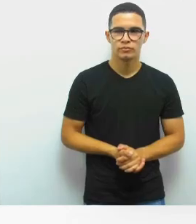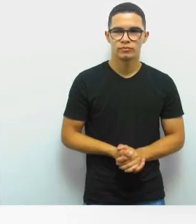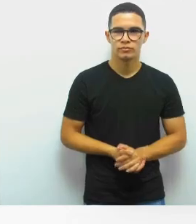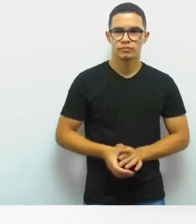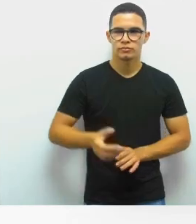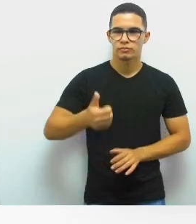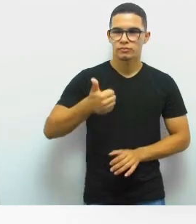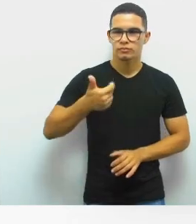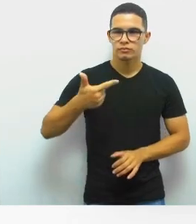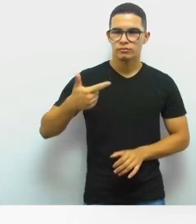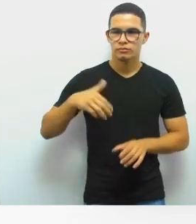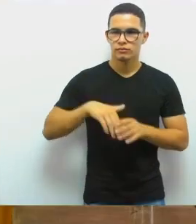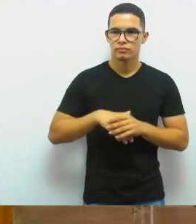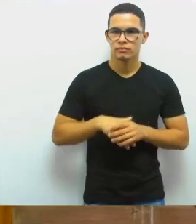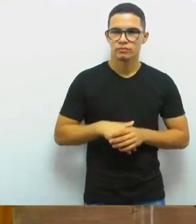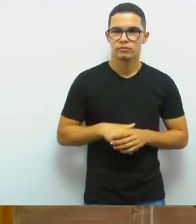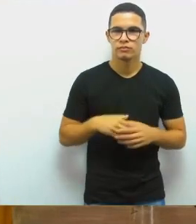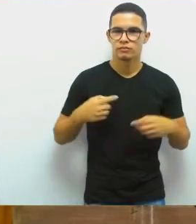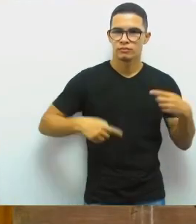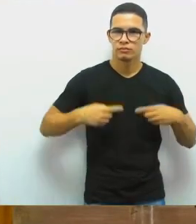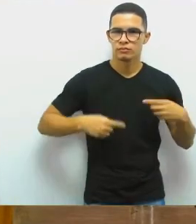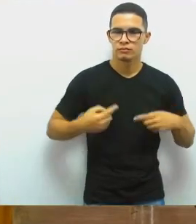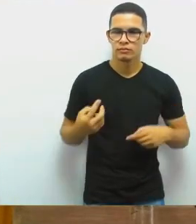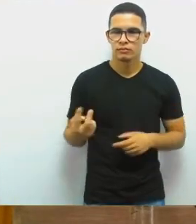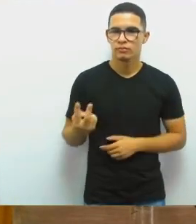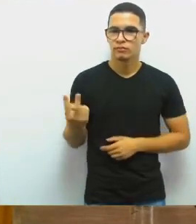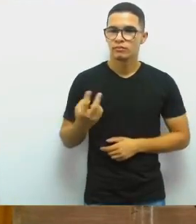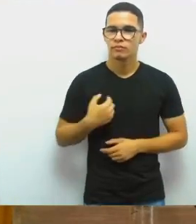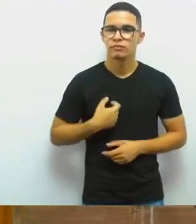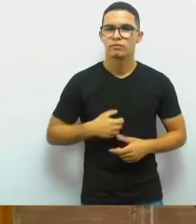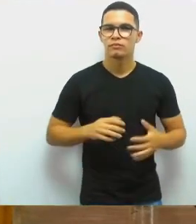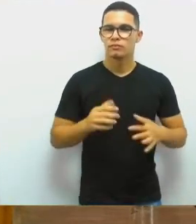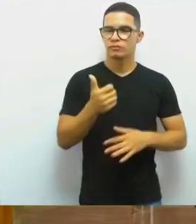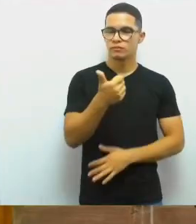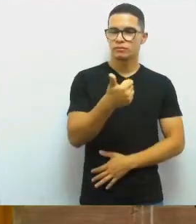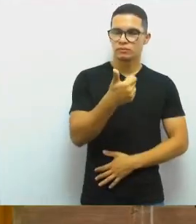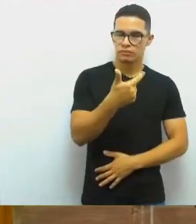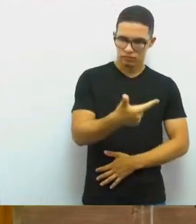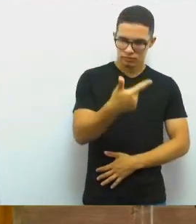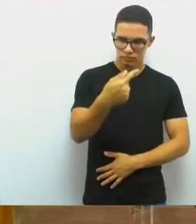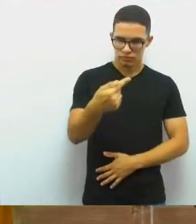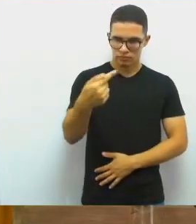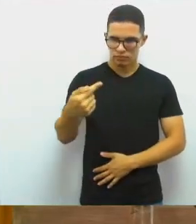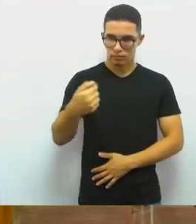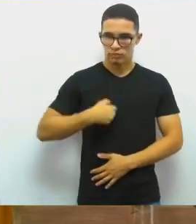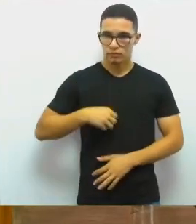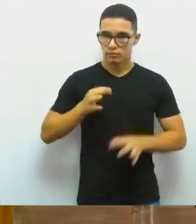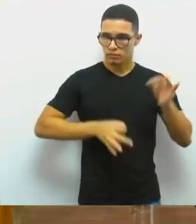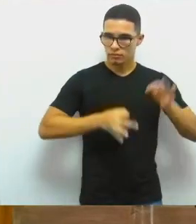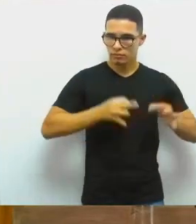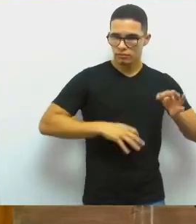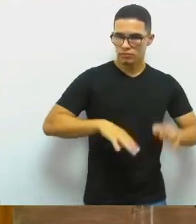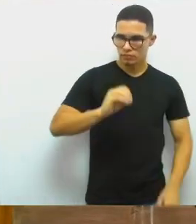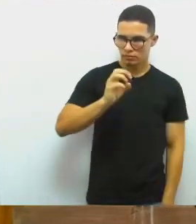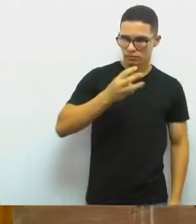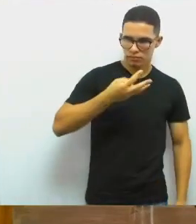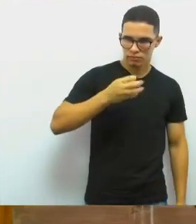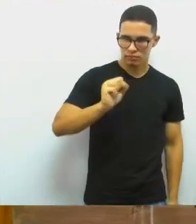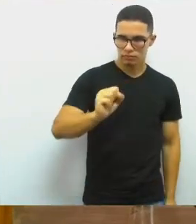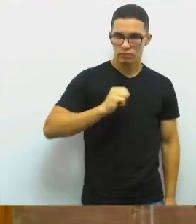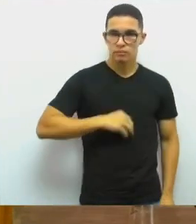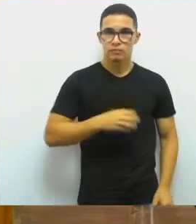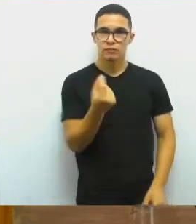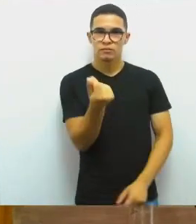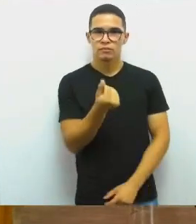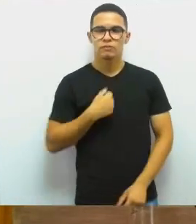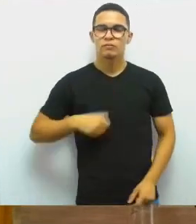Aprovada por 12 votos. Ainda, em segunda discussão, parecer 277 da Comissão de Justiça e parecer 038 da Comissão de